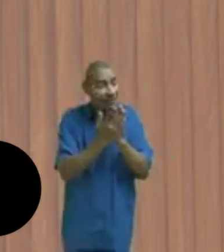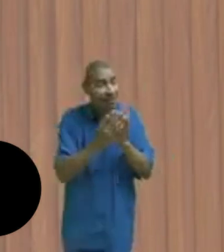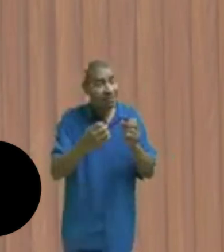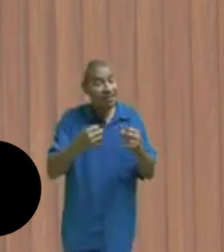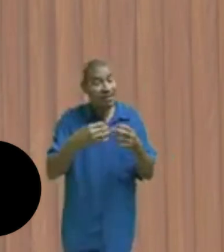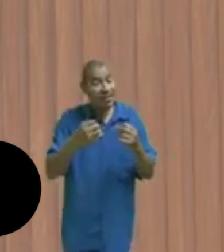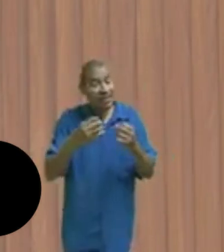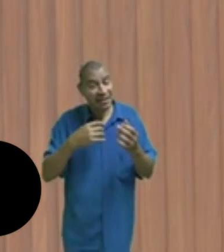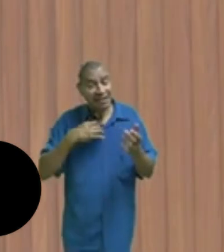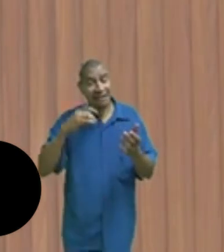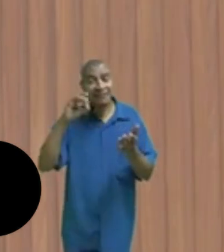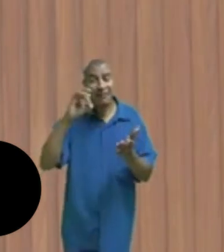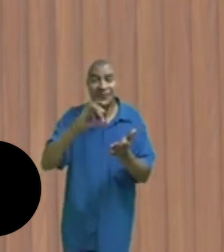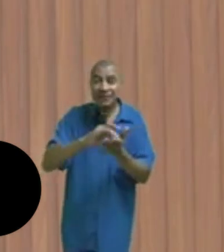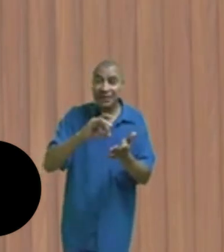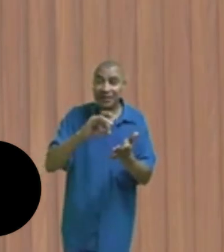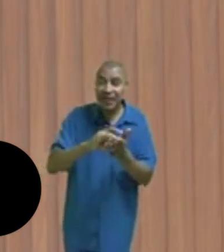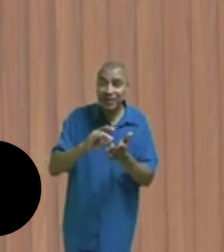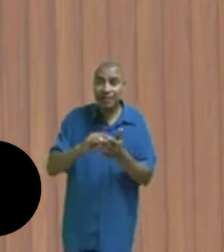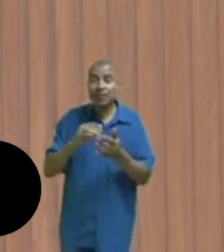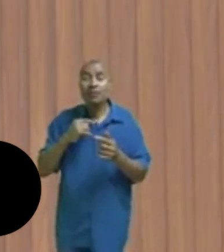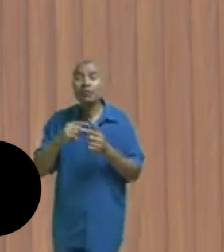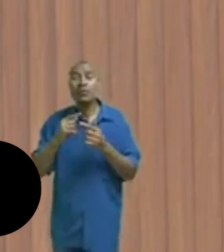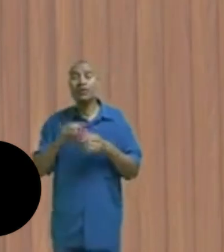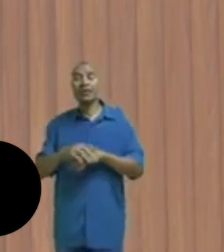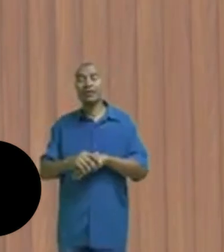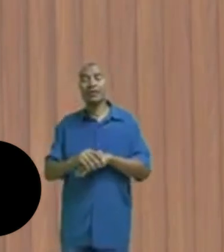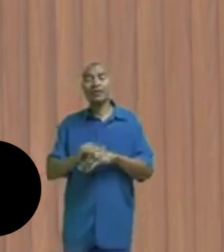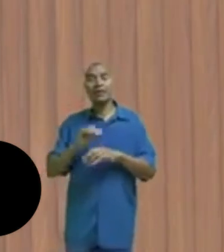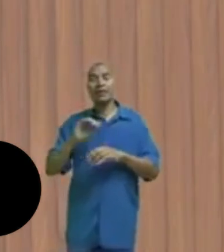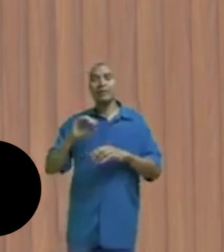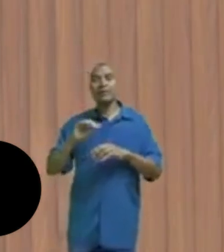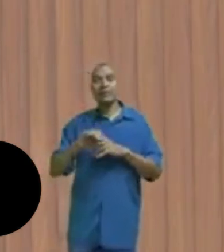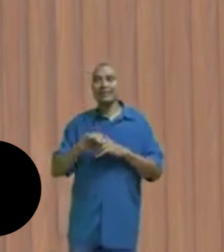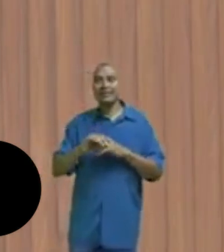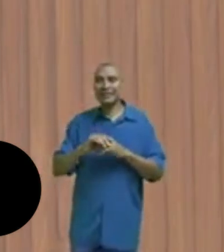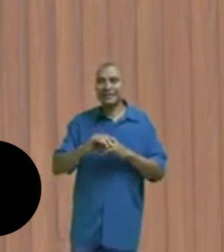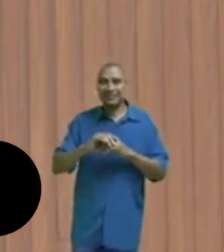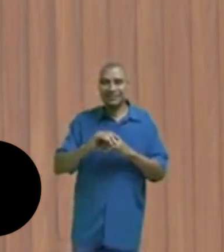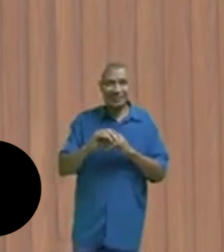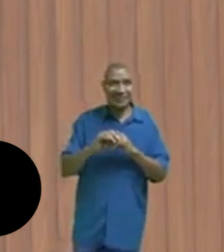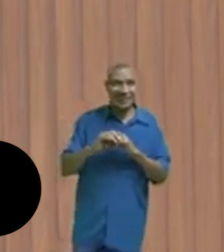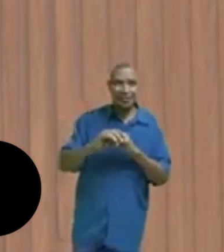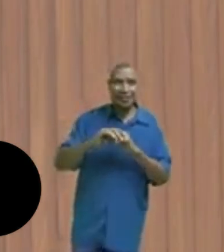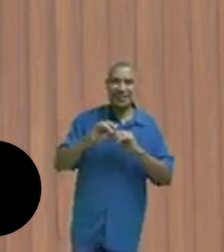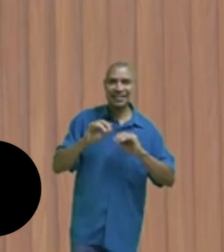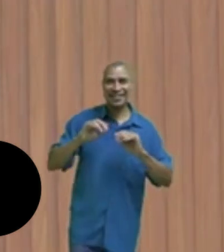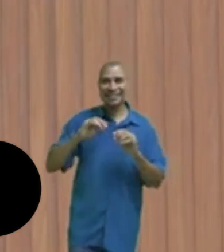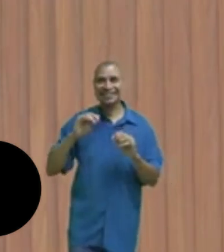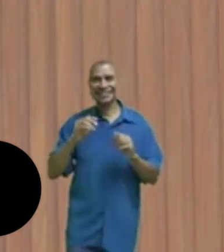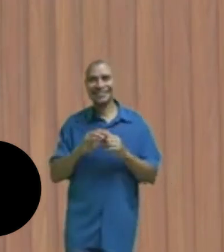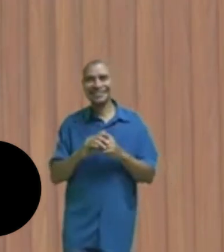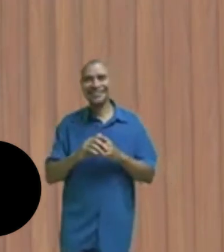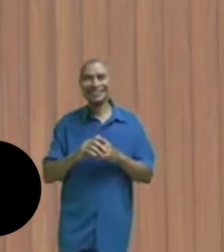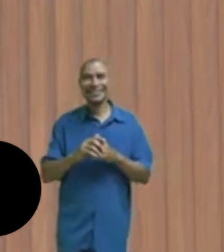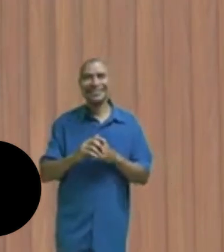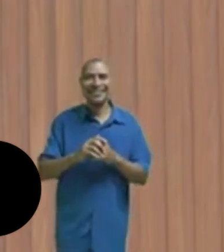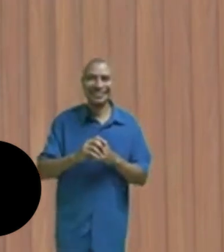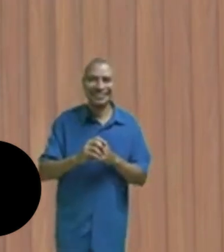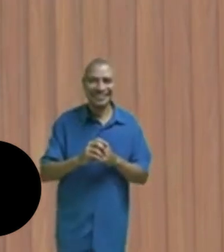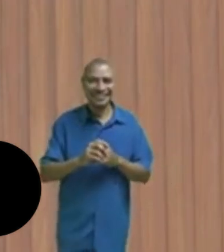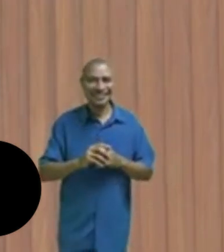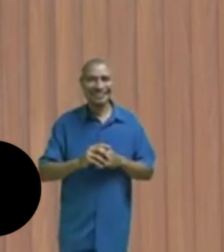contrição, de quebrantamento, que nos leva ao arrependimento, que nos leva à reconciliação. Isso não vem de nós, irmão, isso vem de